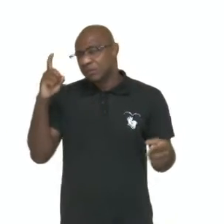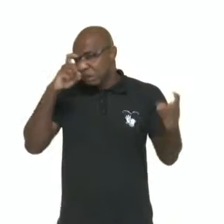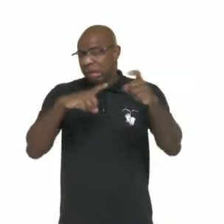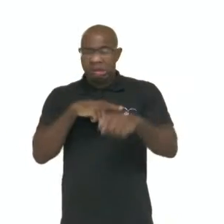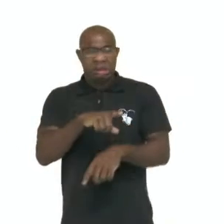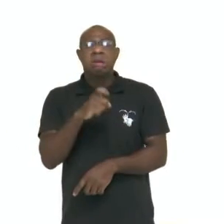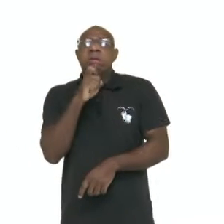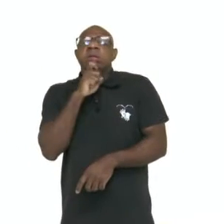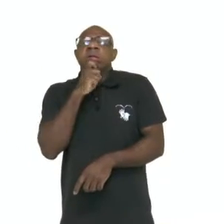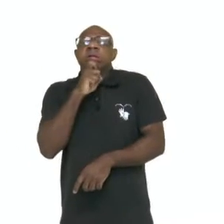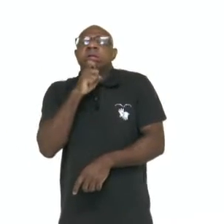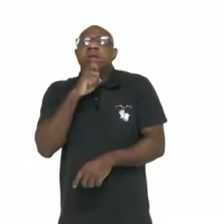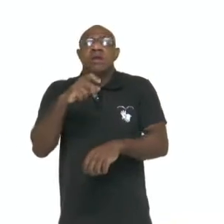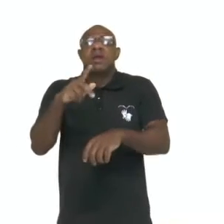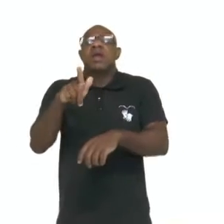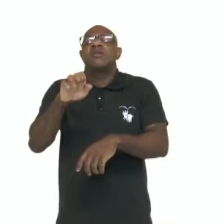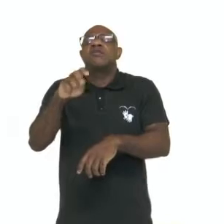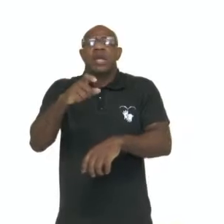gelo